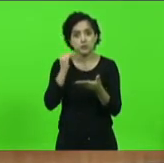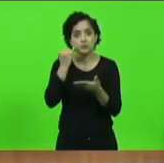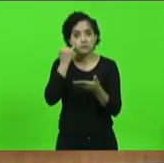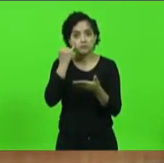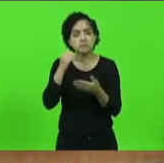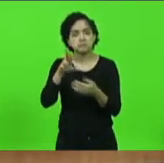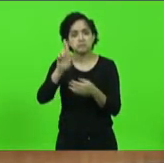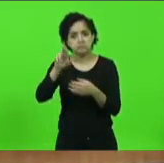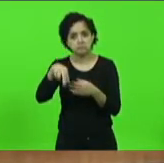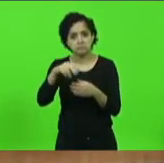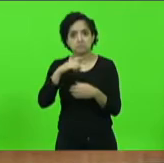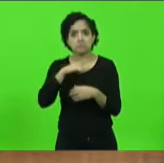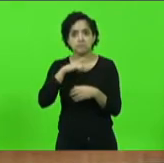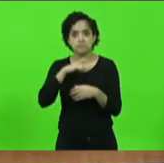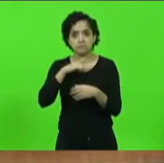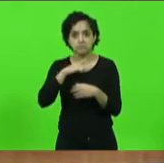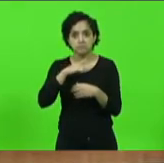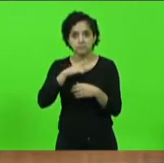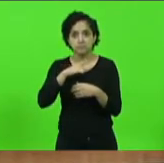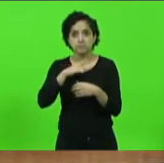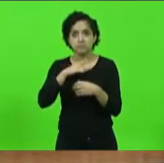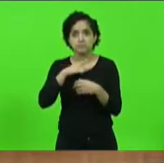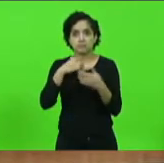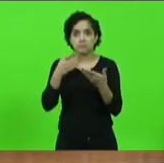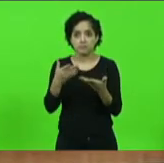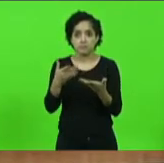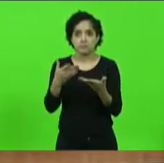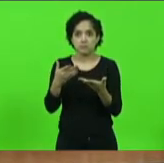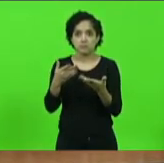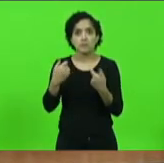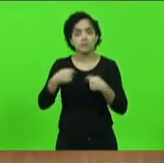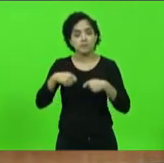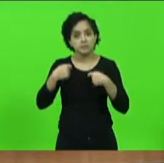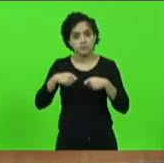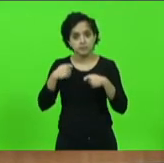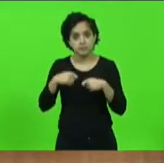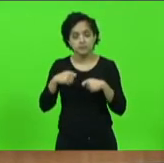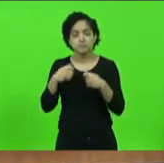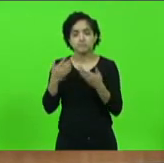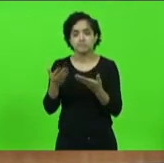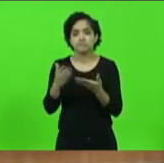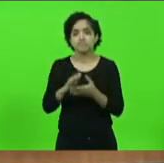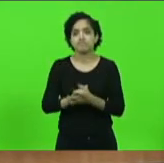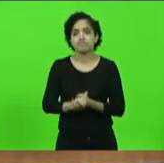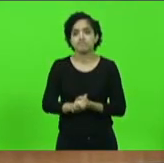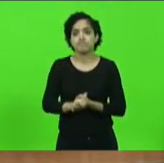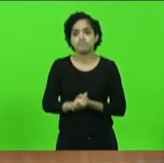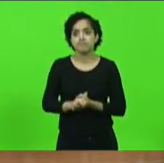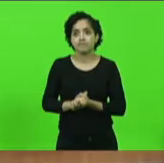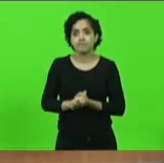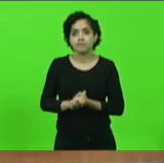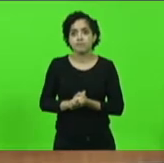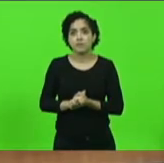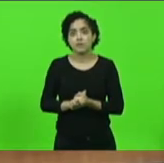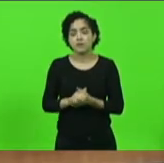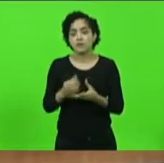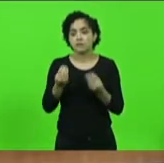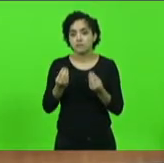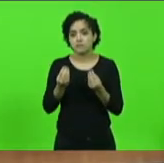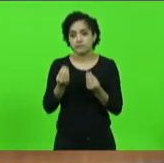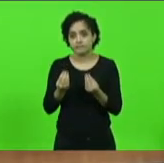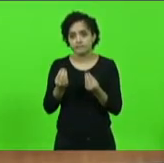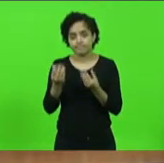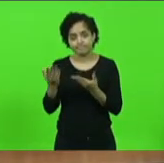razão em recorrer ao plenário, e nós temos que dar essa oportunidade para ele. É um absurdo